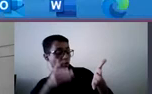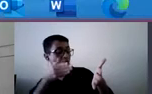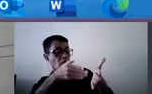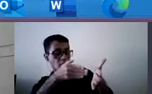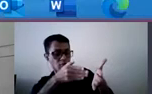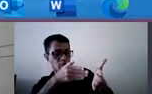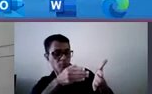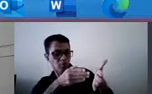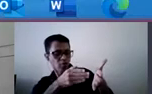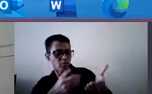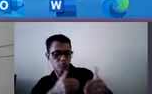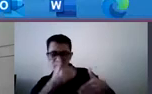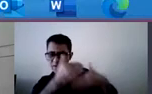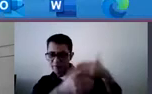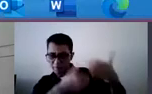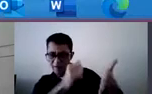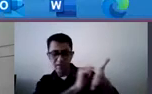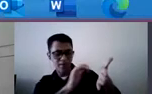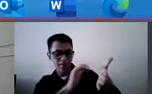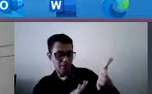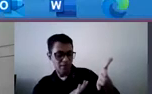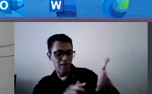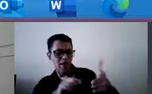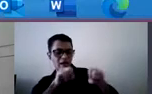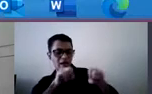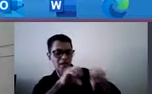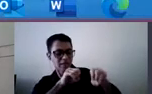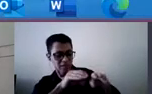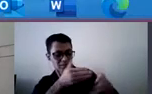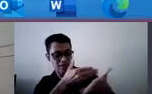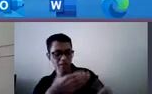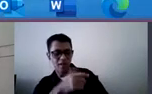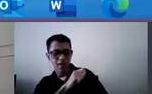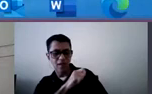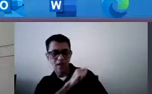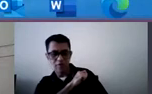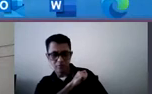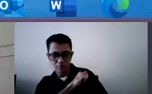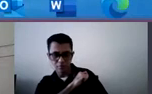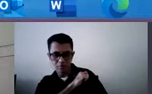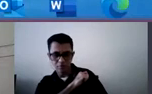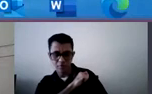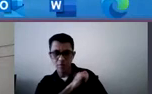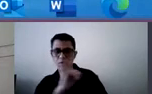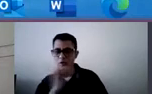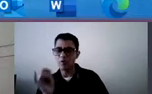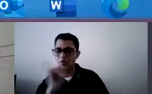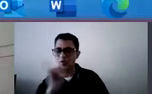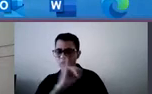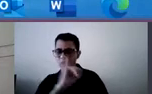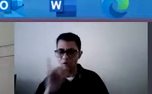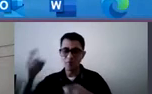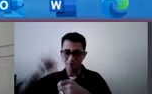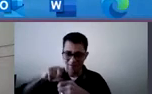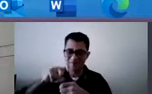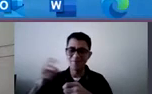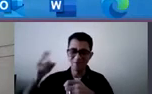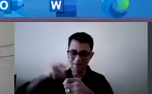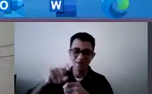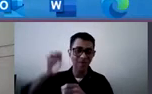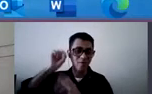foco para desenvolver aquele trabalho que está sendo feito. Oi, voltei, eu acho. Ah, voltou. Estou